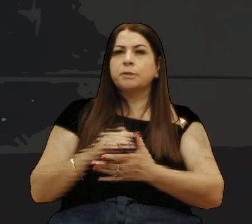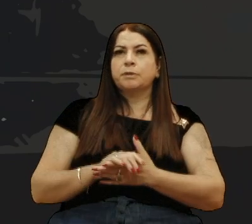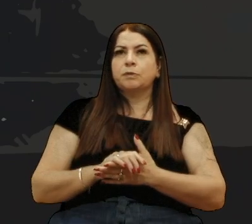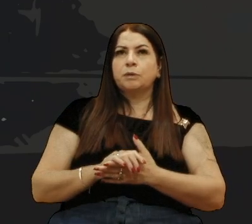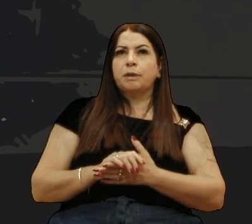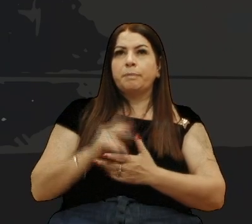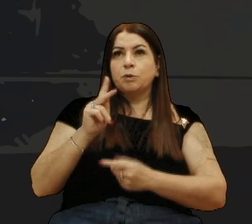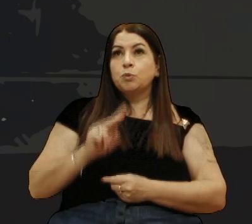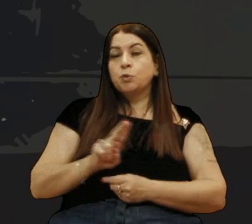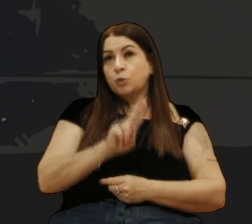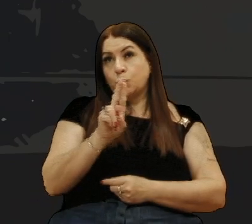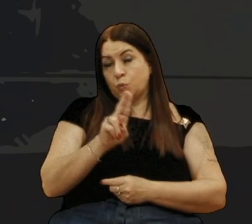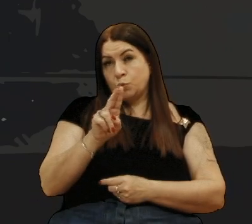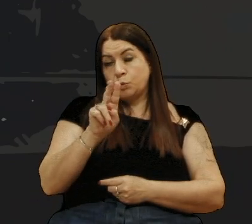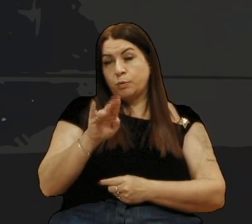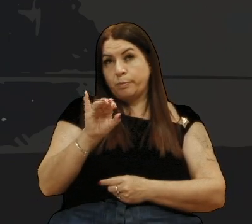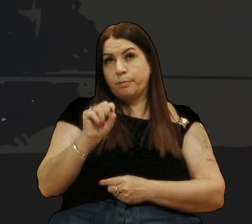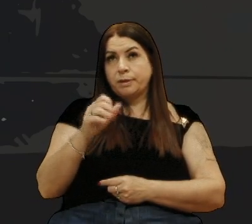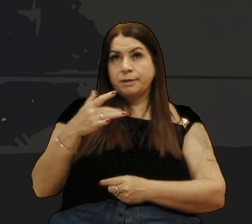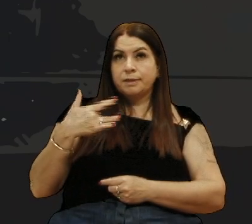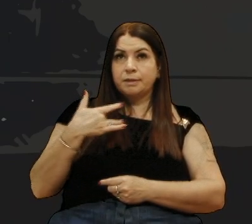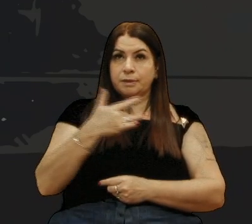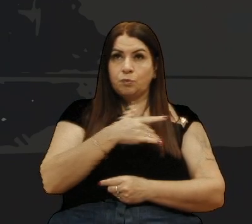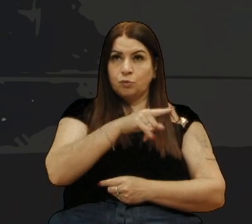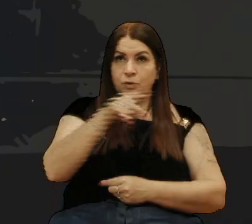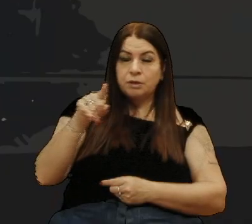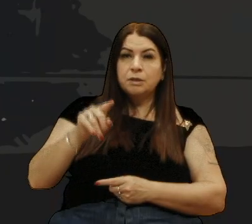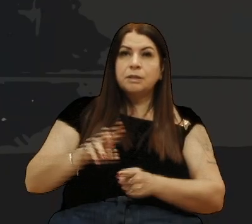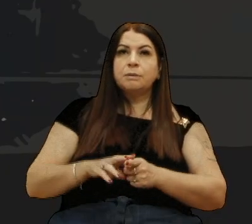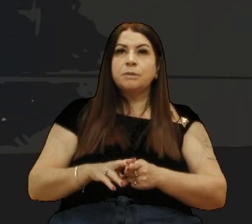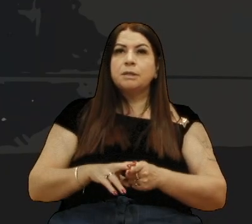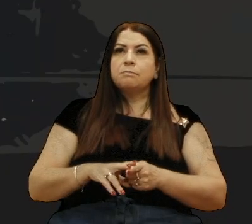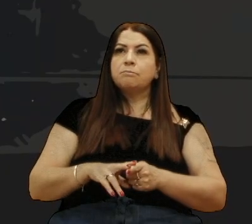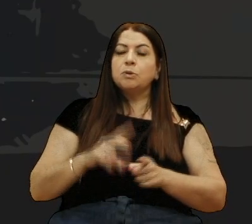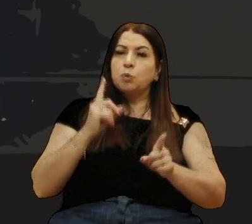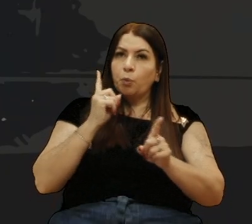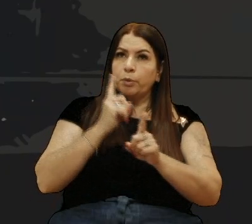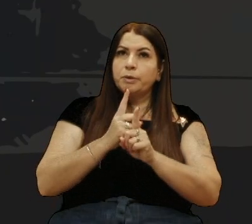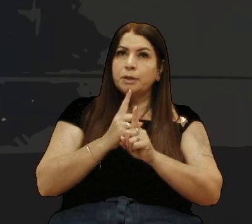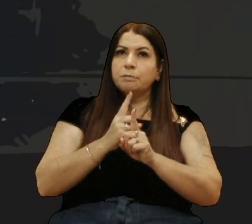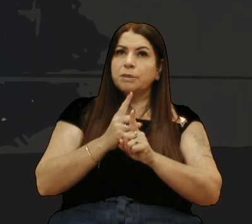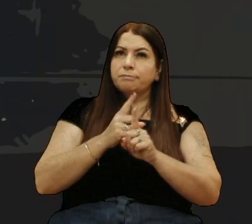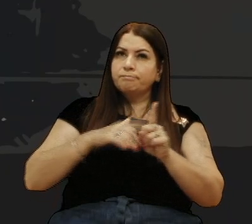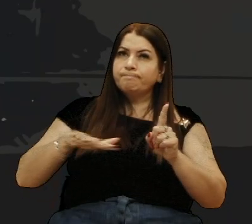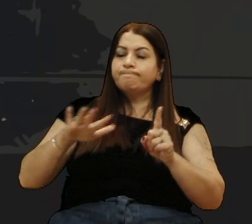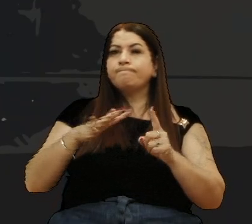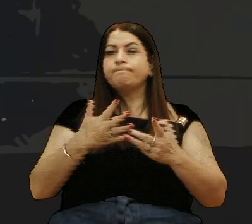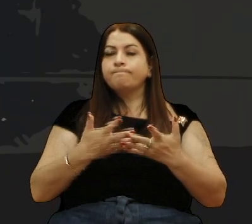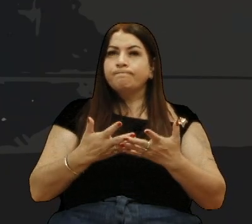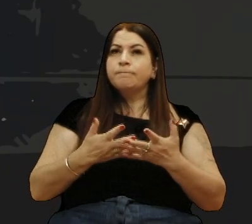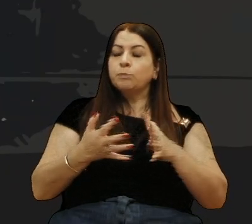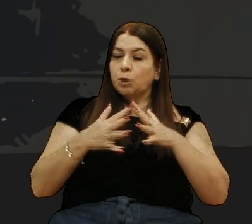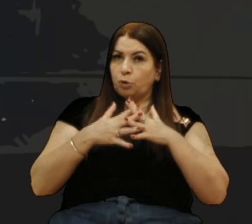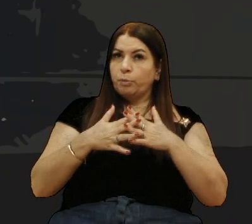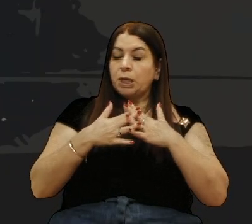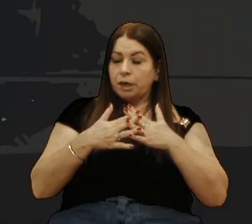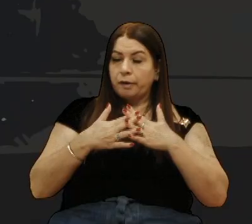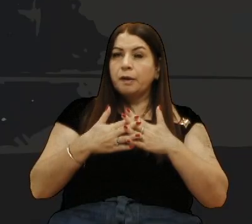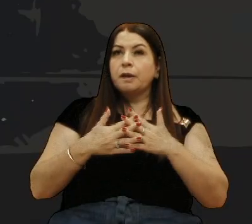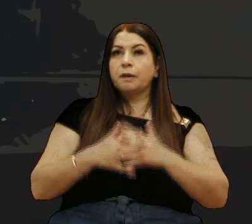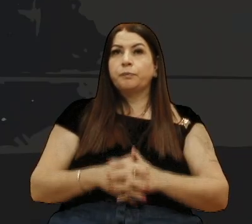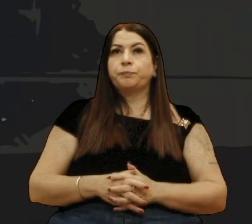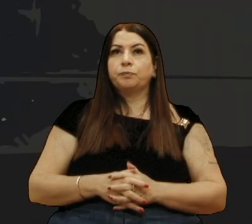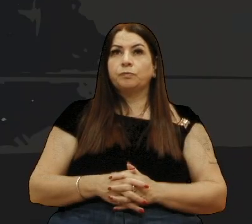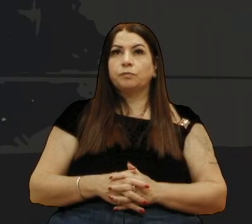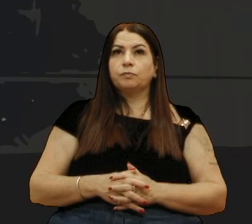os usuários da saúde lá e nos deparamos com cenas bem complicadas, né?